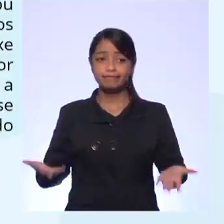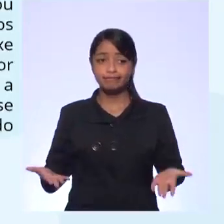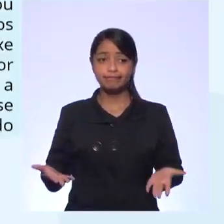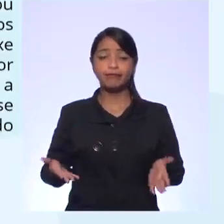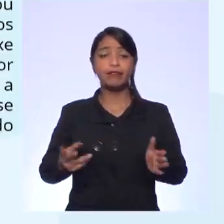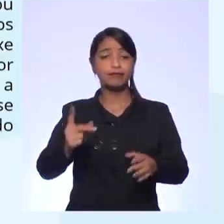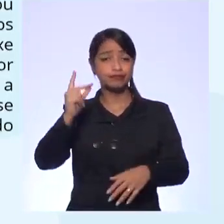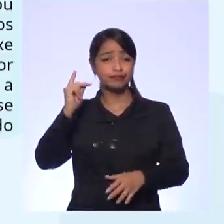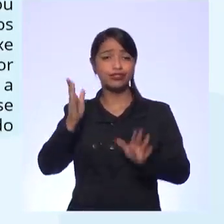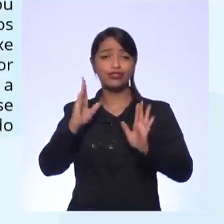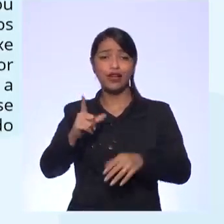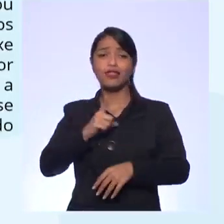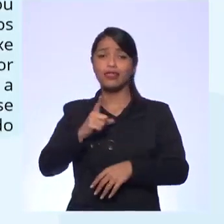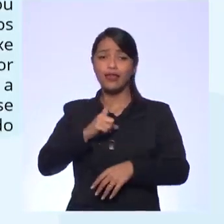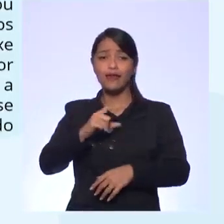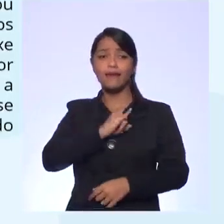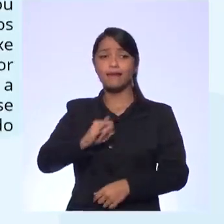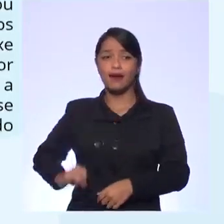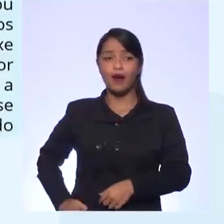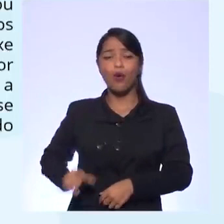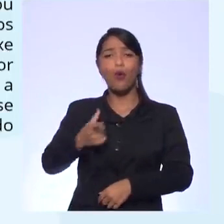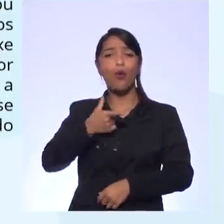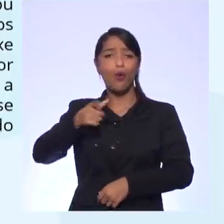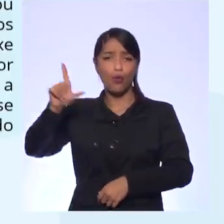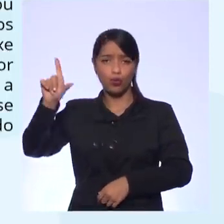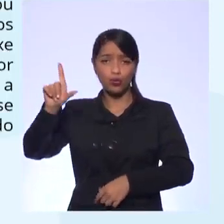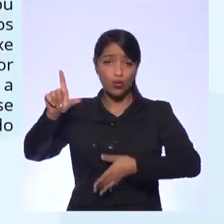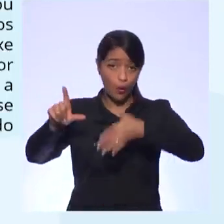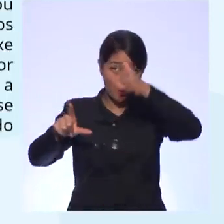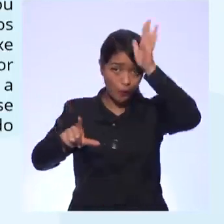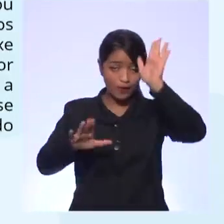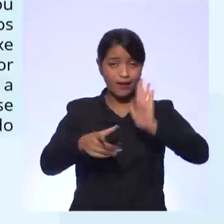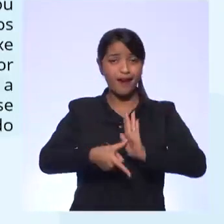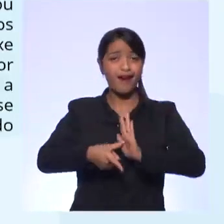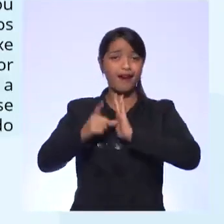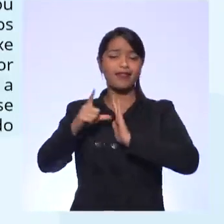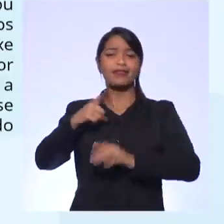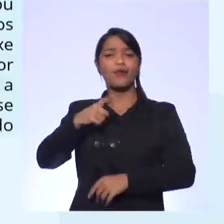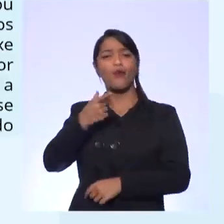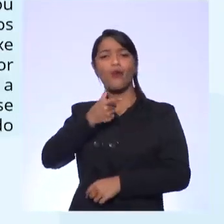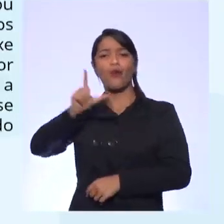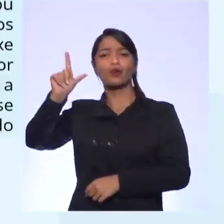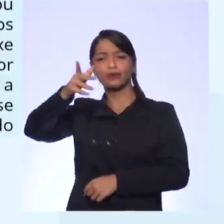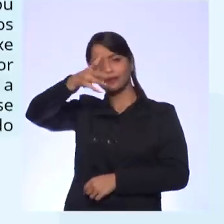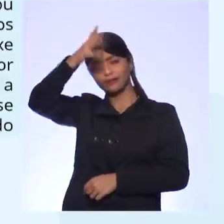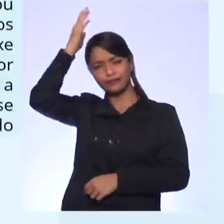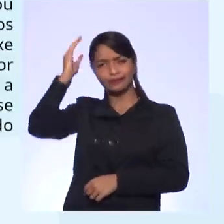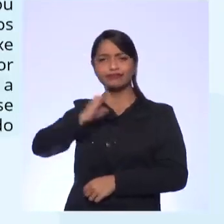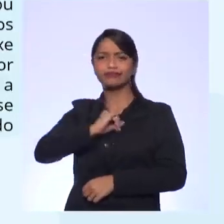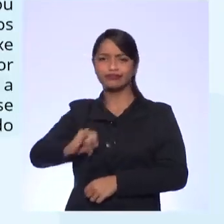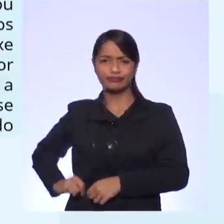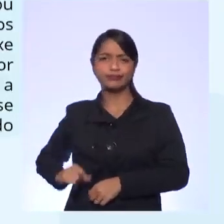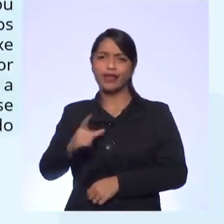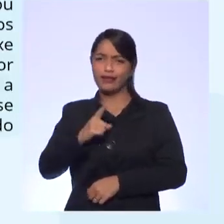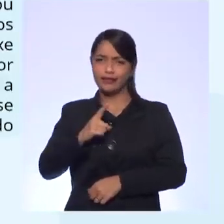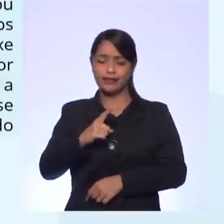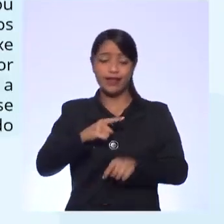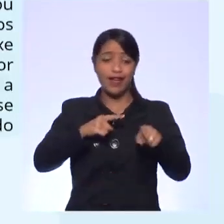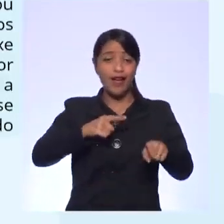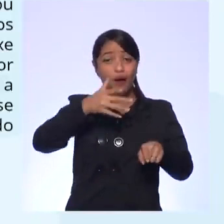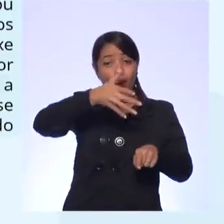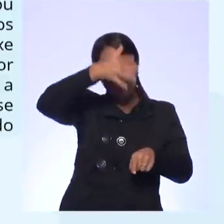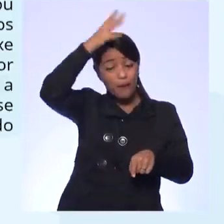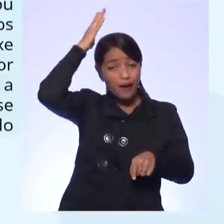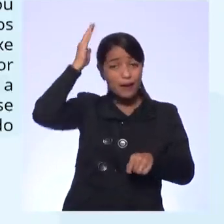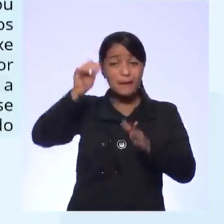tivessem existido outros impérios antes do romano, foi este que se transformou em um exemplo